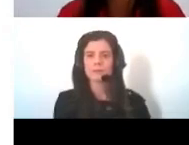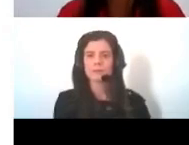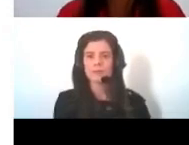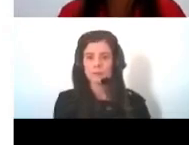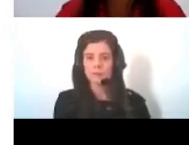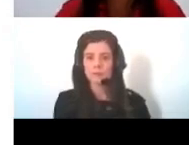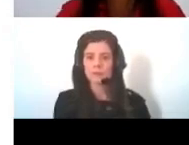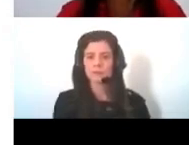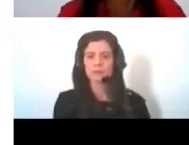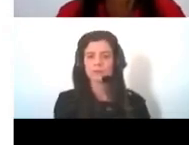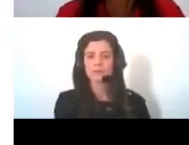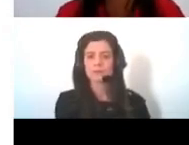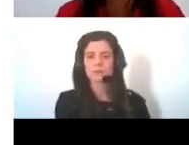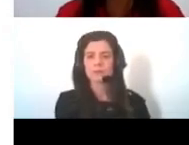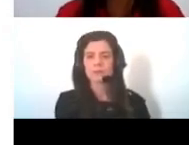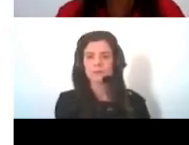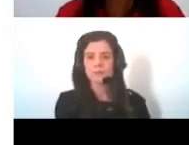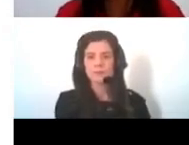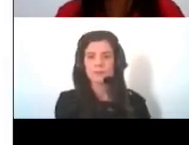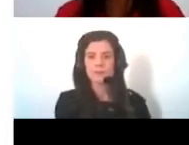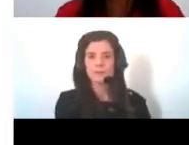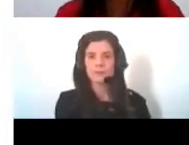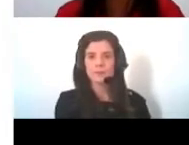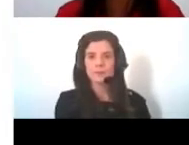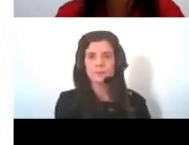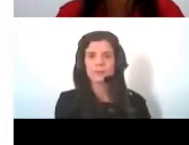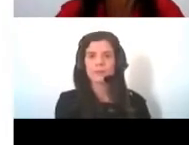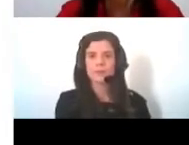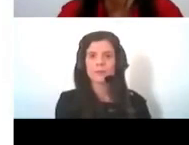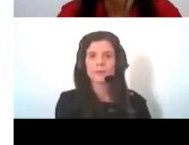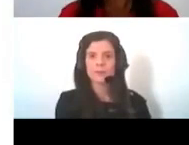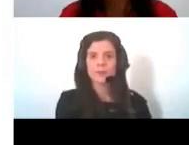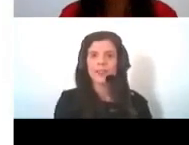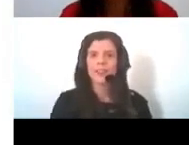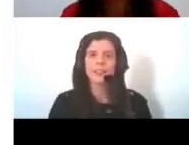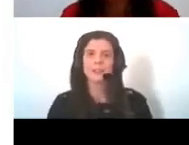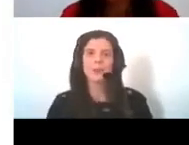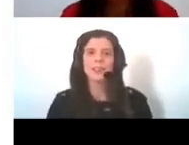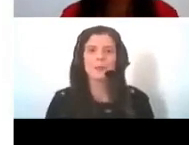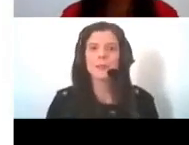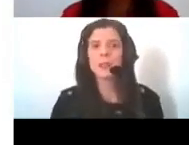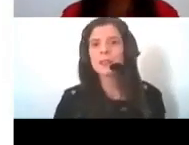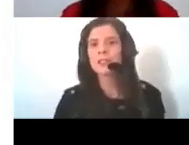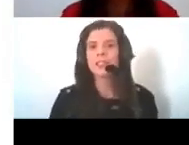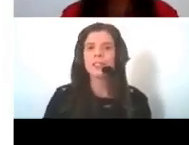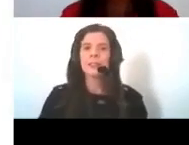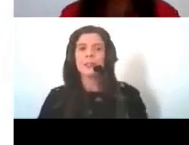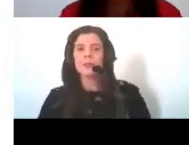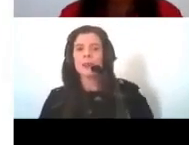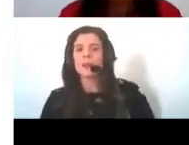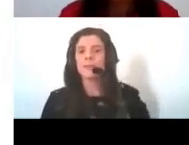vai falar aí um pouquinho a respeito de vocês. Não é isso, Josiane? É isso mesmo. Então, acho